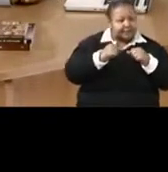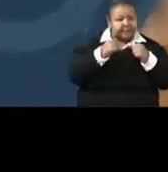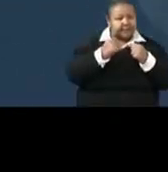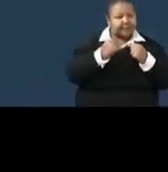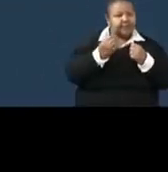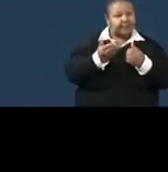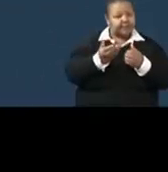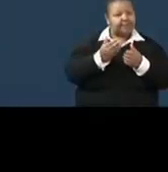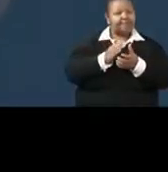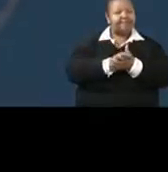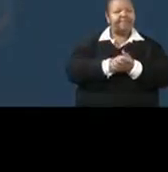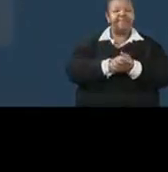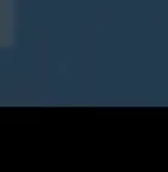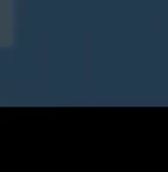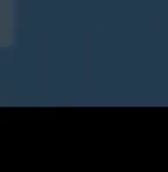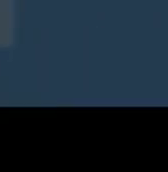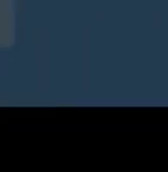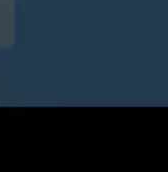dedique, hein?